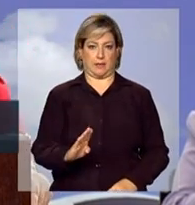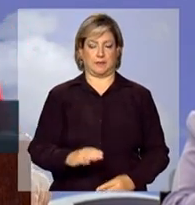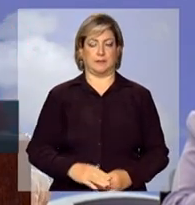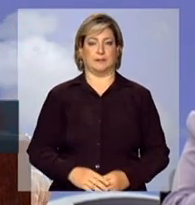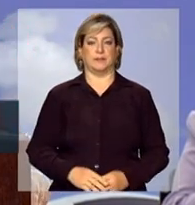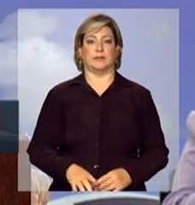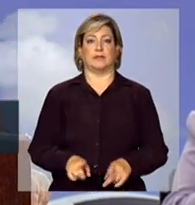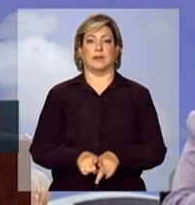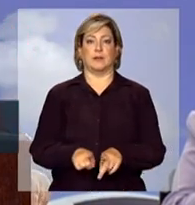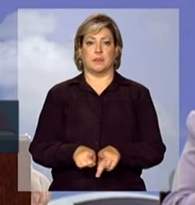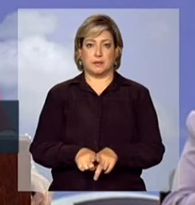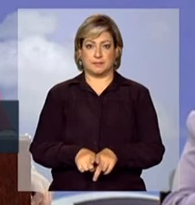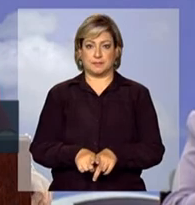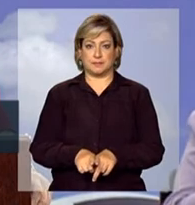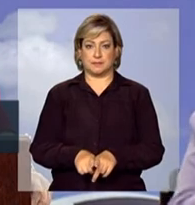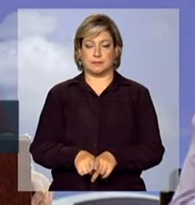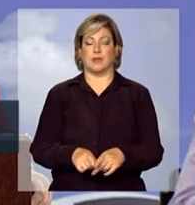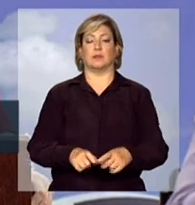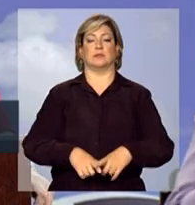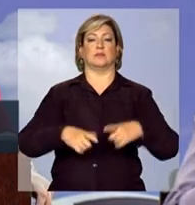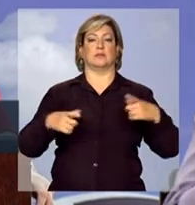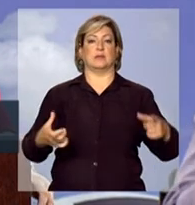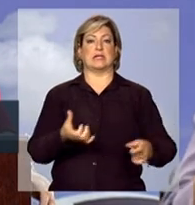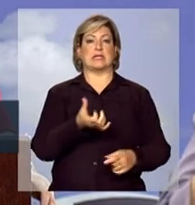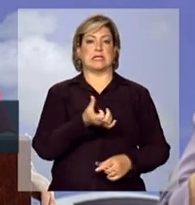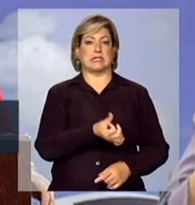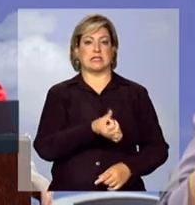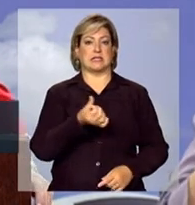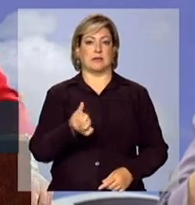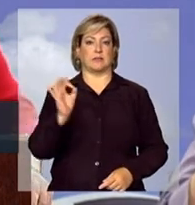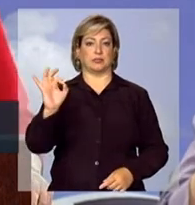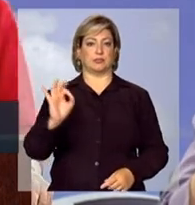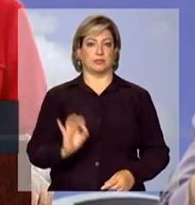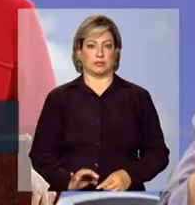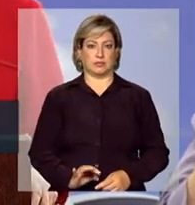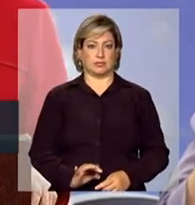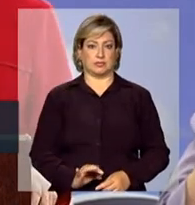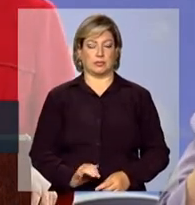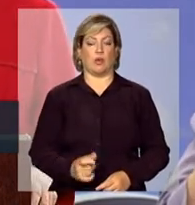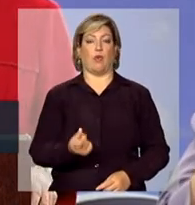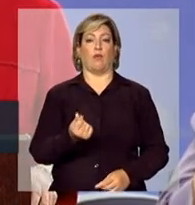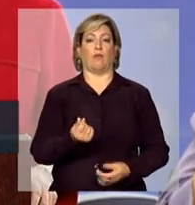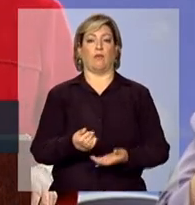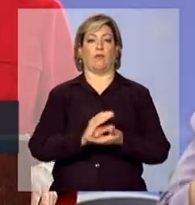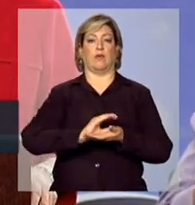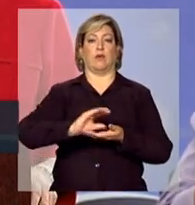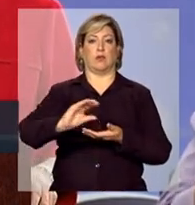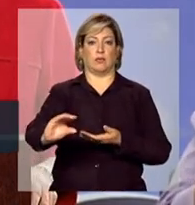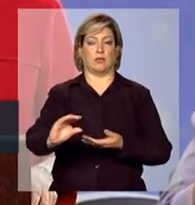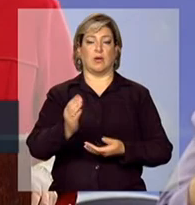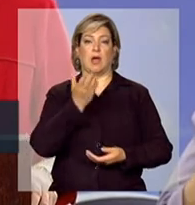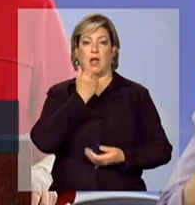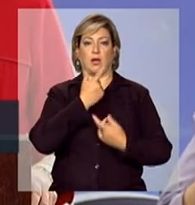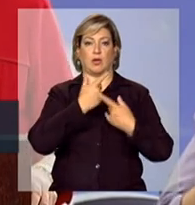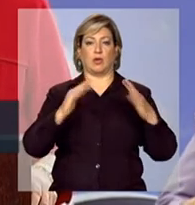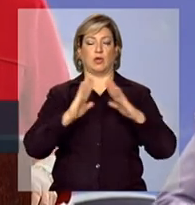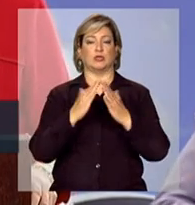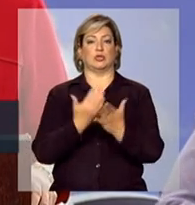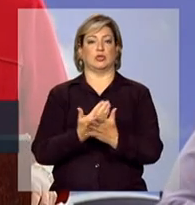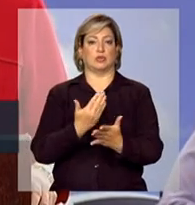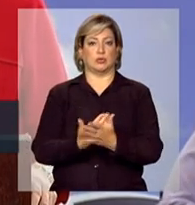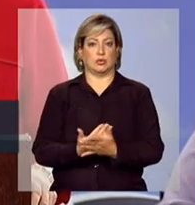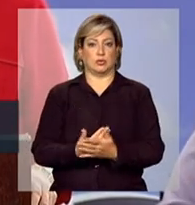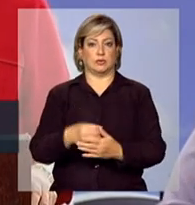e nós aplicamos em 66 por cento valor repassado para alimentação escolar